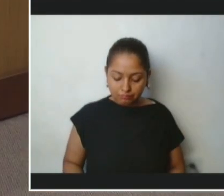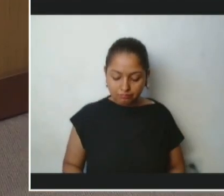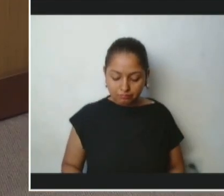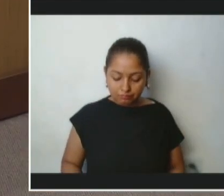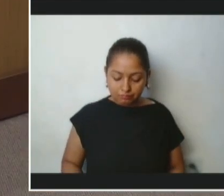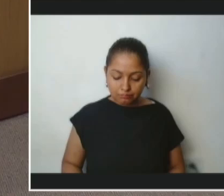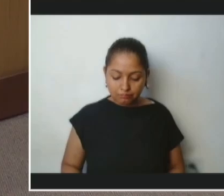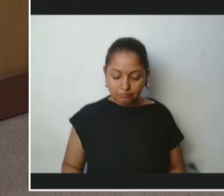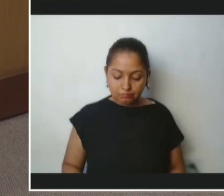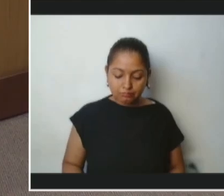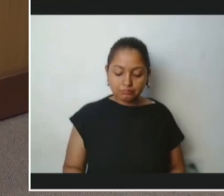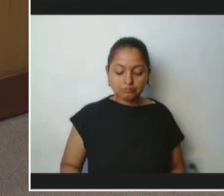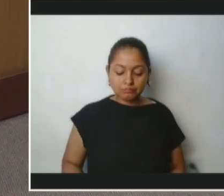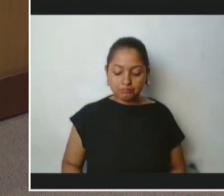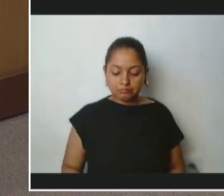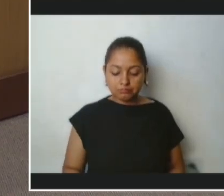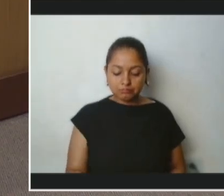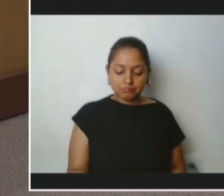que dá isso?